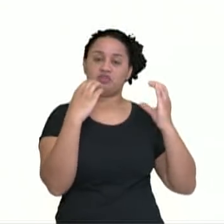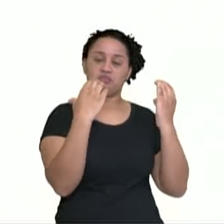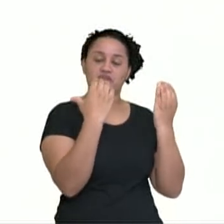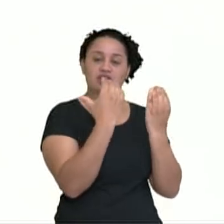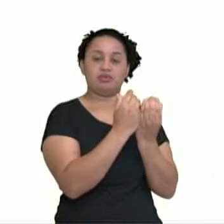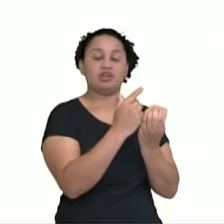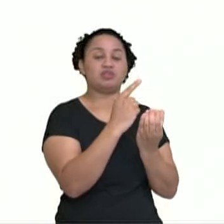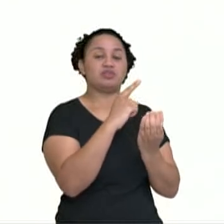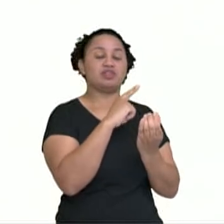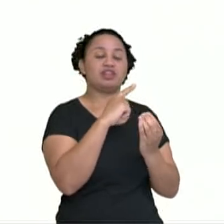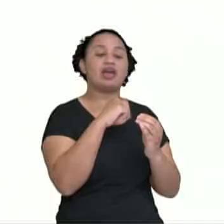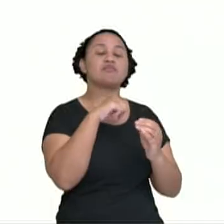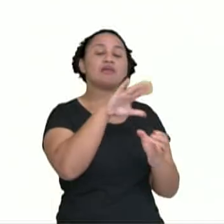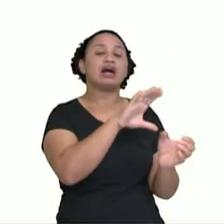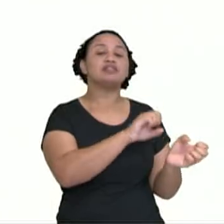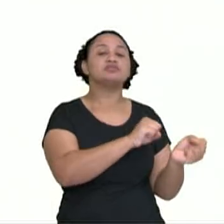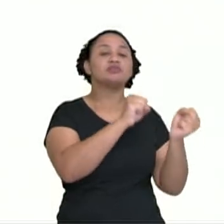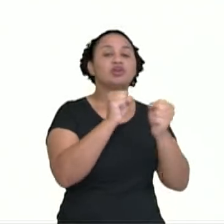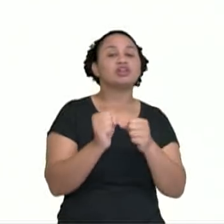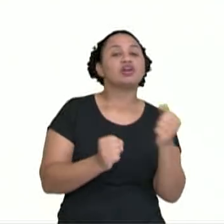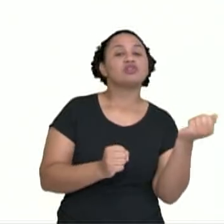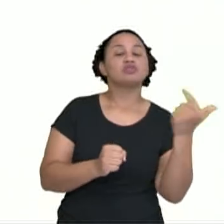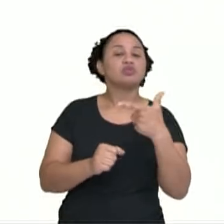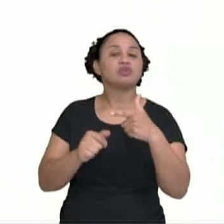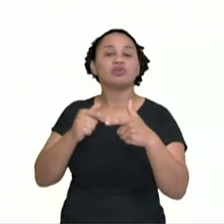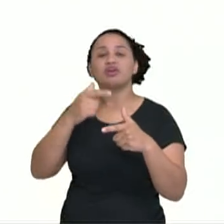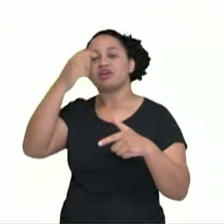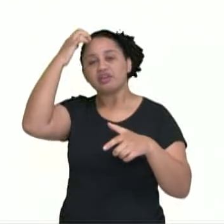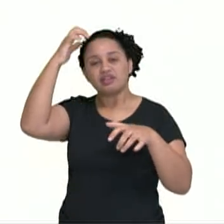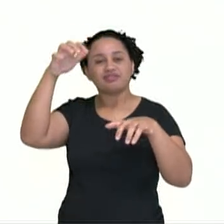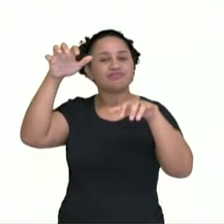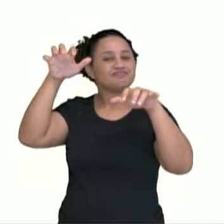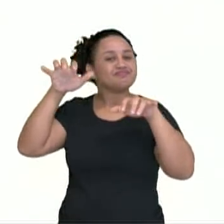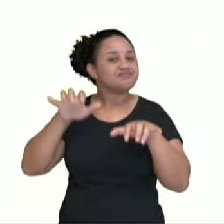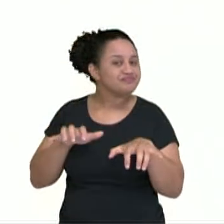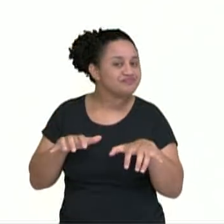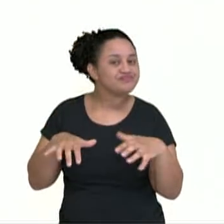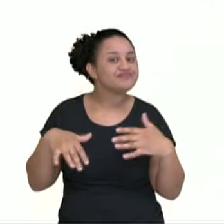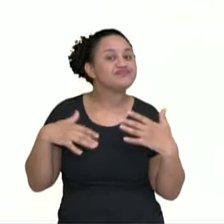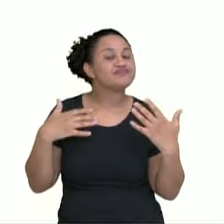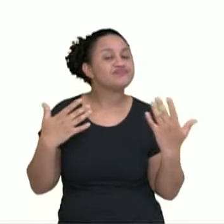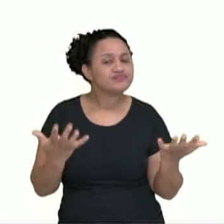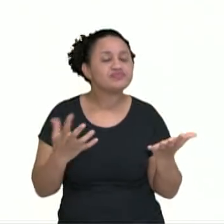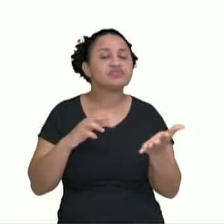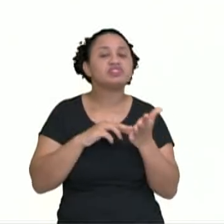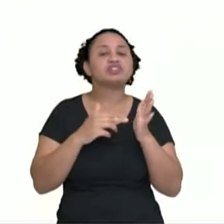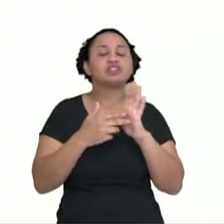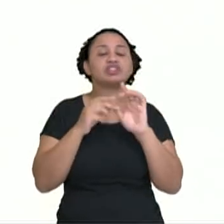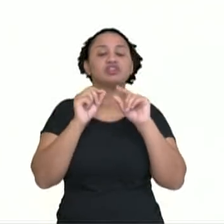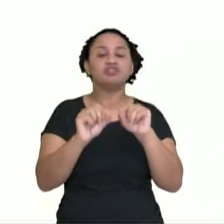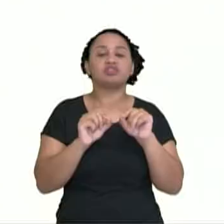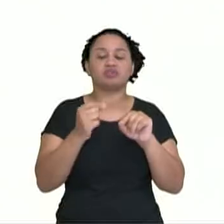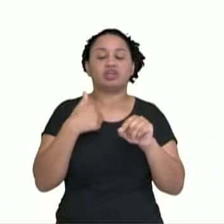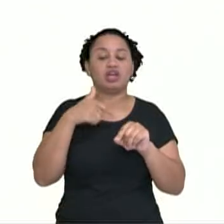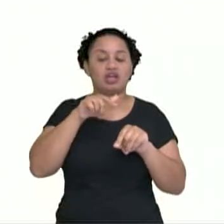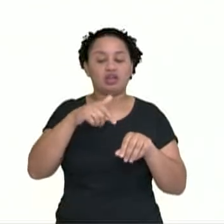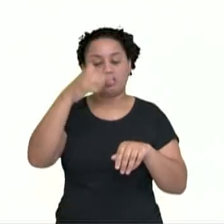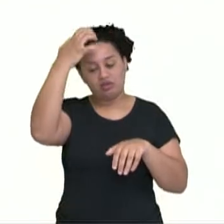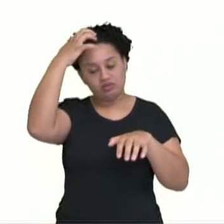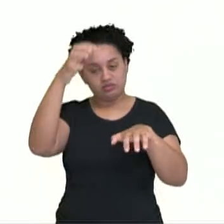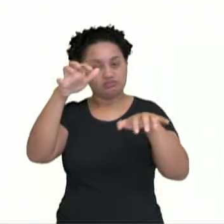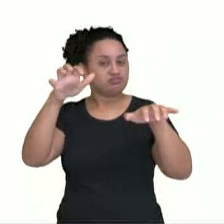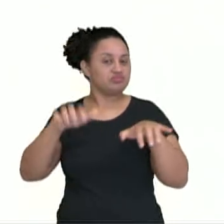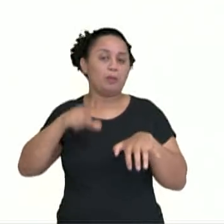ele vai ser soberano à monarquia. Isso quer dizer, sabe o quê? Que o absolutismo monárquico